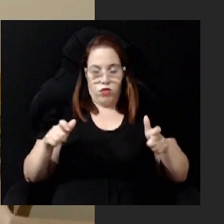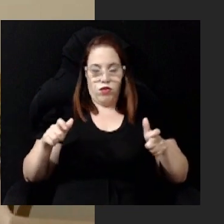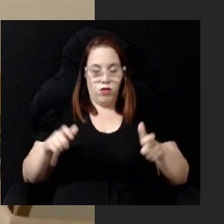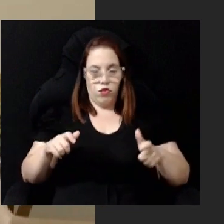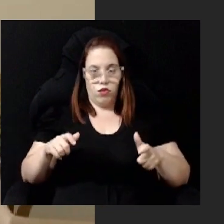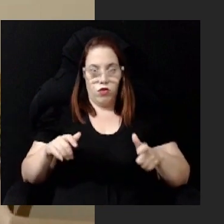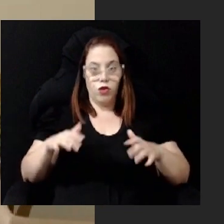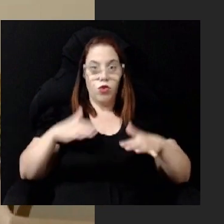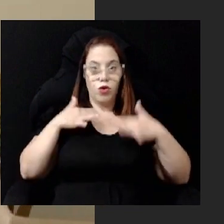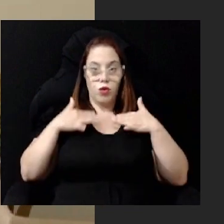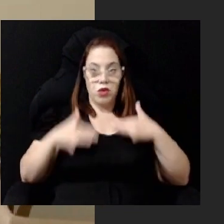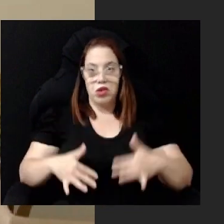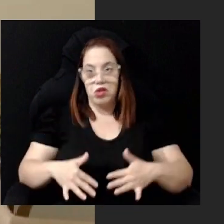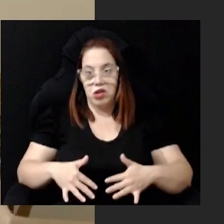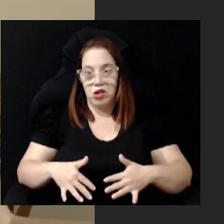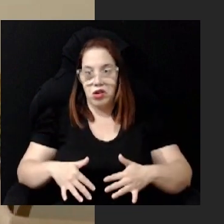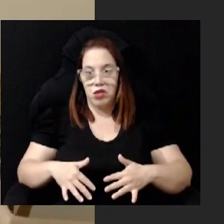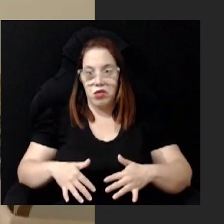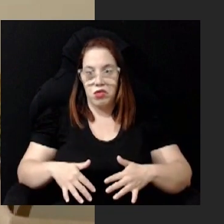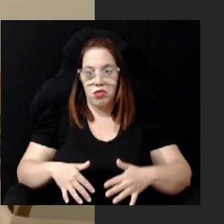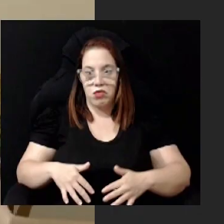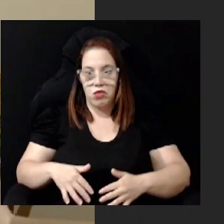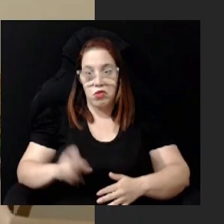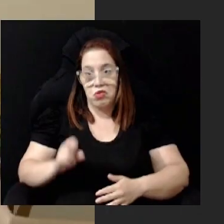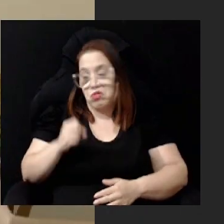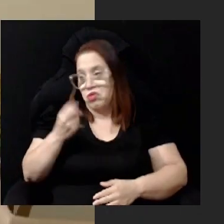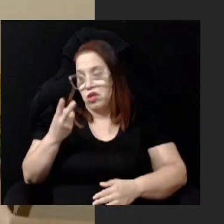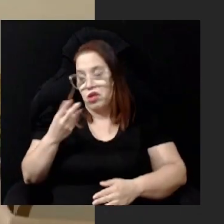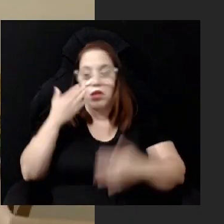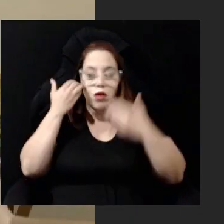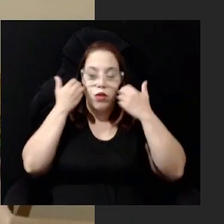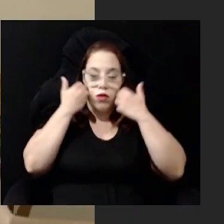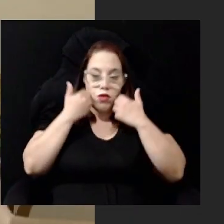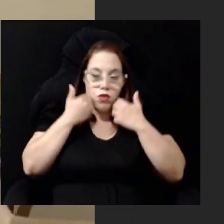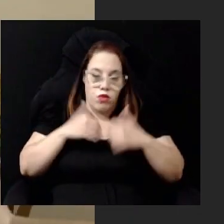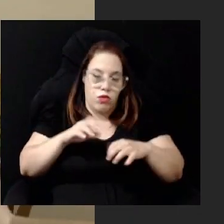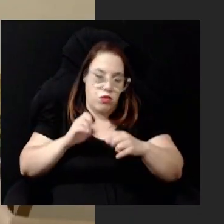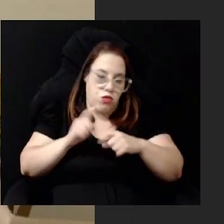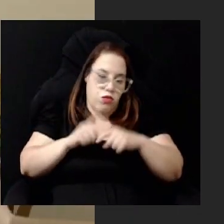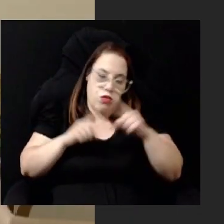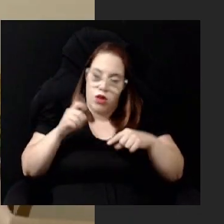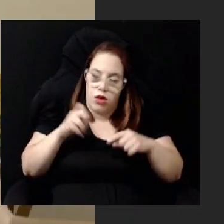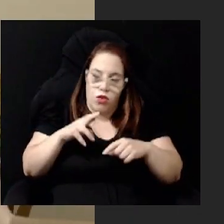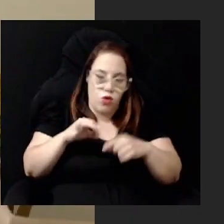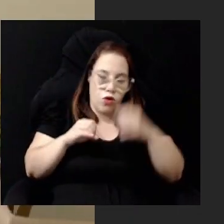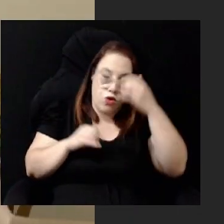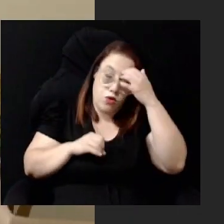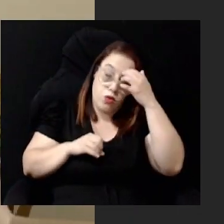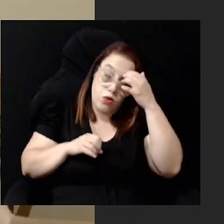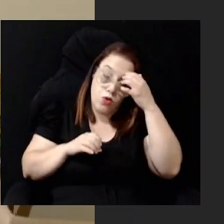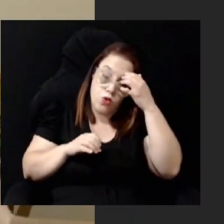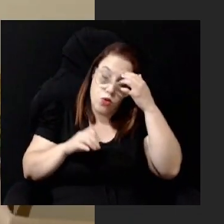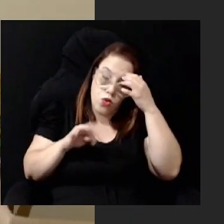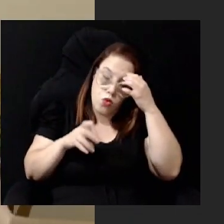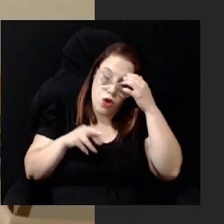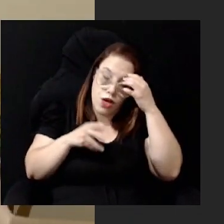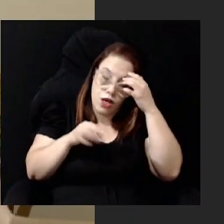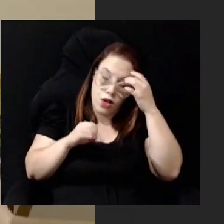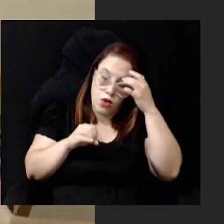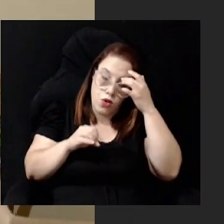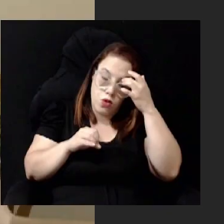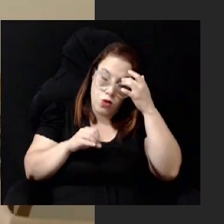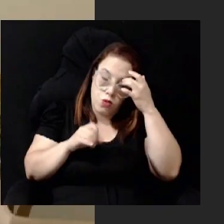determinada região, isso serve para osso, mas serve para pele ou para qualquer órgão, qualquer tumoração, ela pode ser